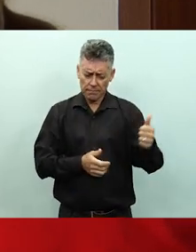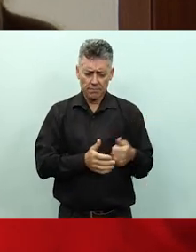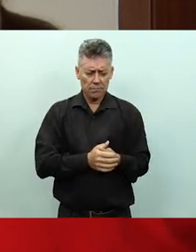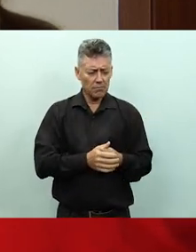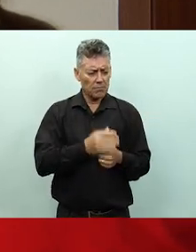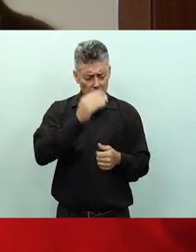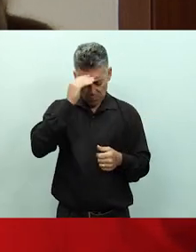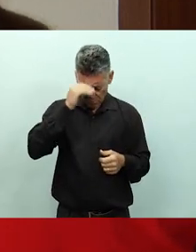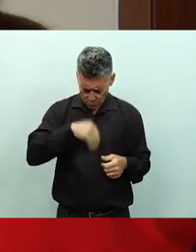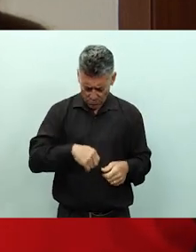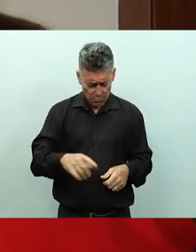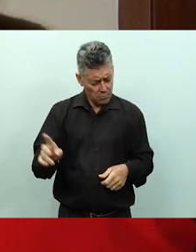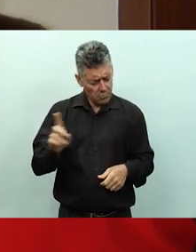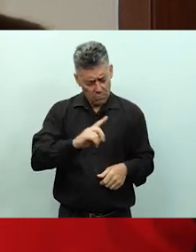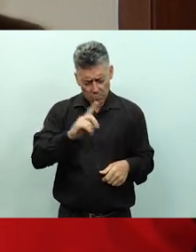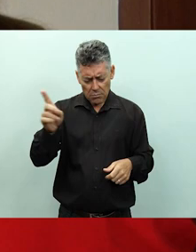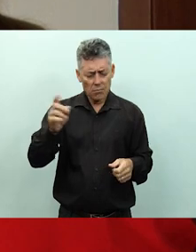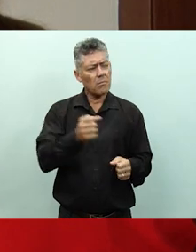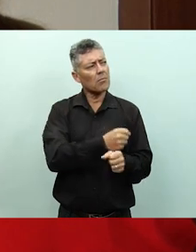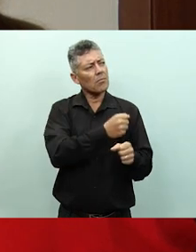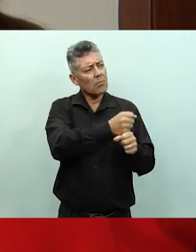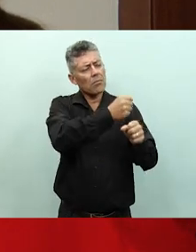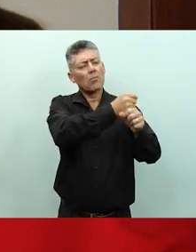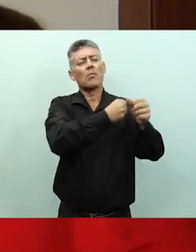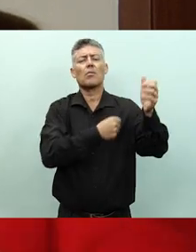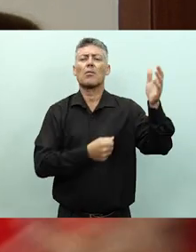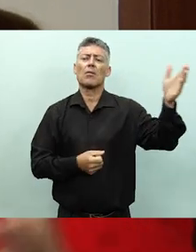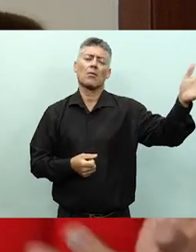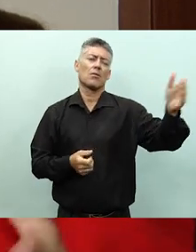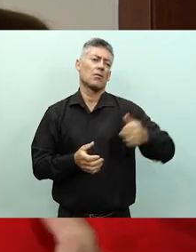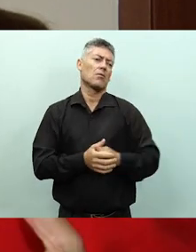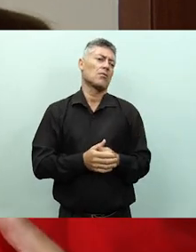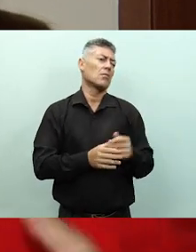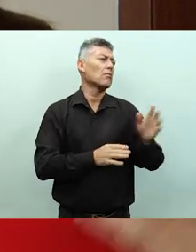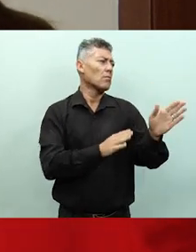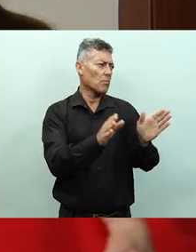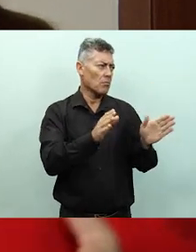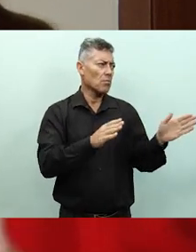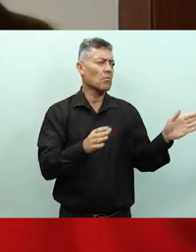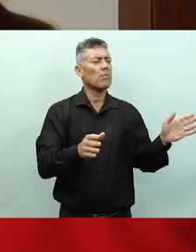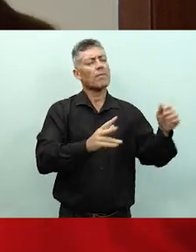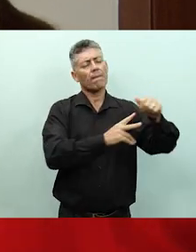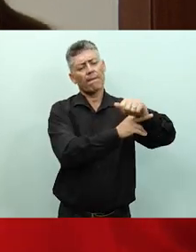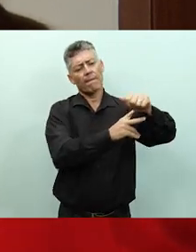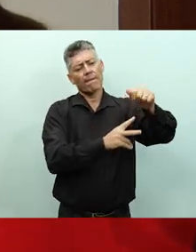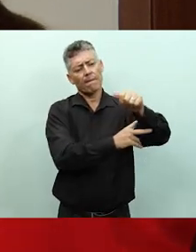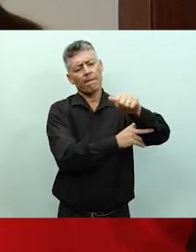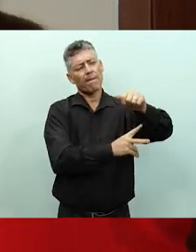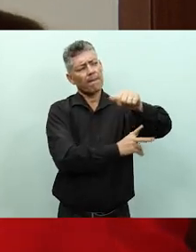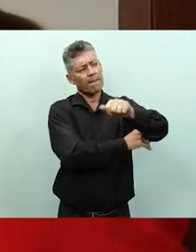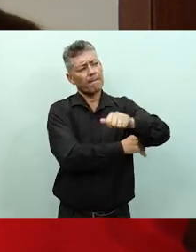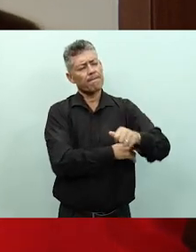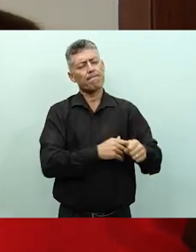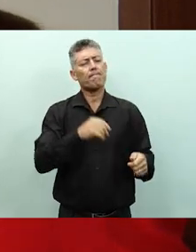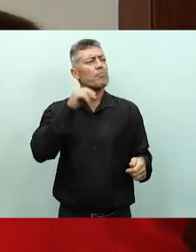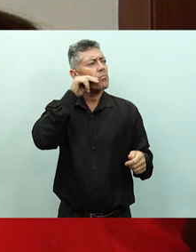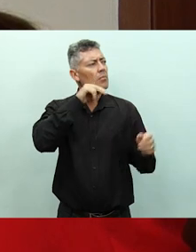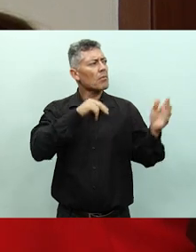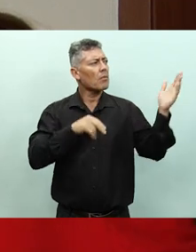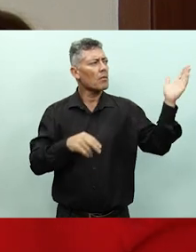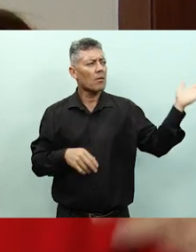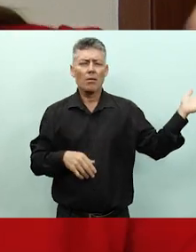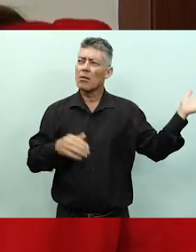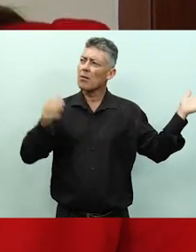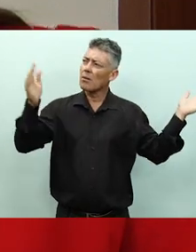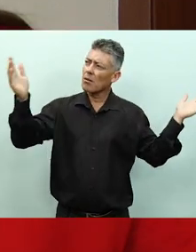firme, ela não baixou a cabeça, né? Construiu alternativas e a ponte saiu. Tanto a ponte